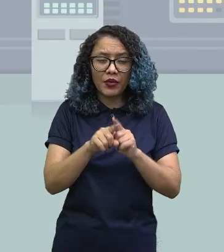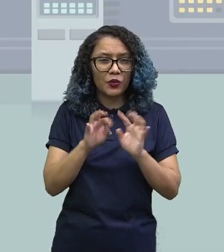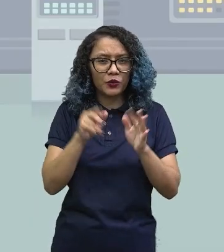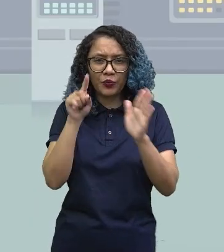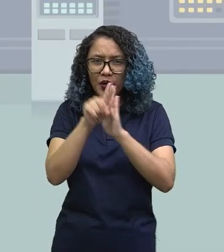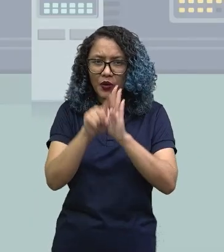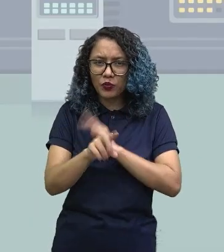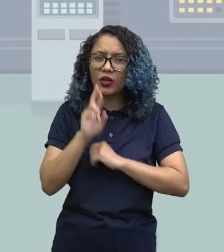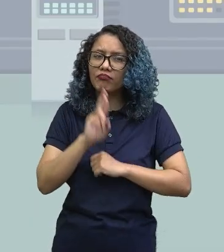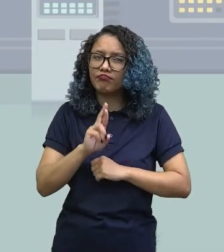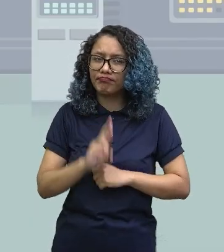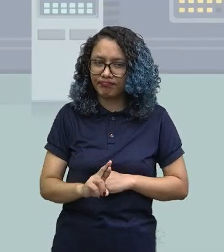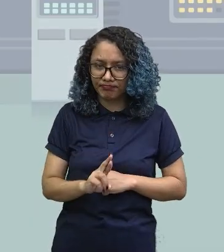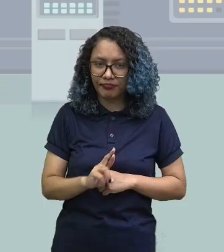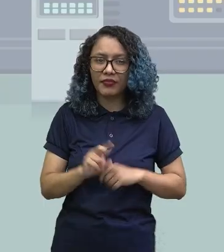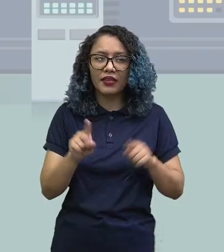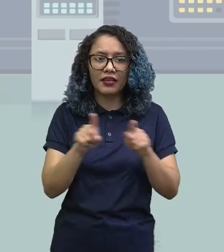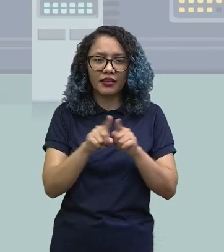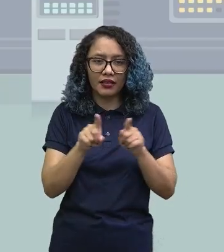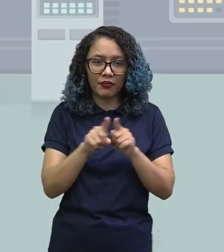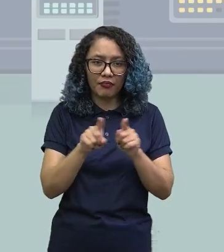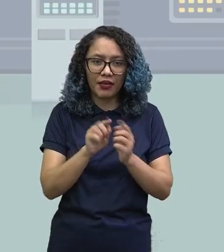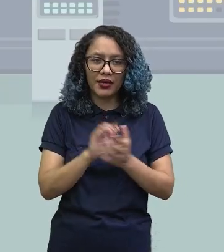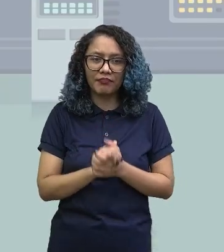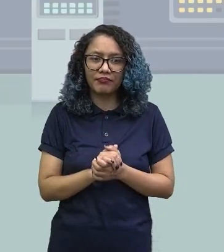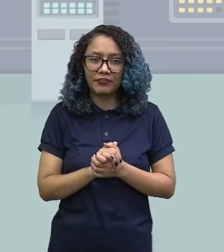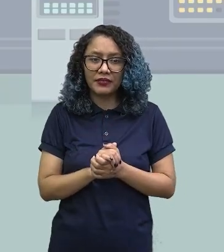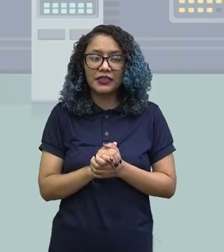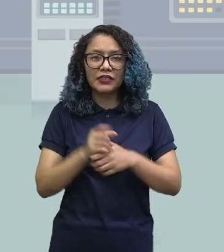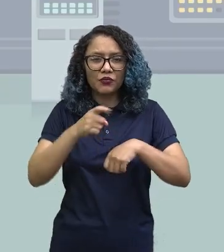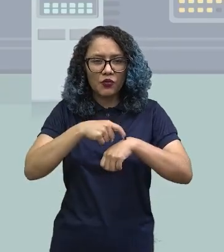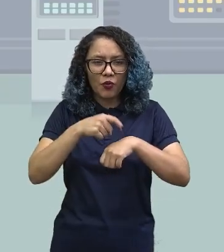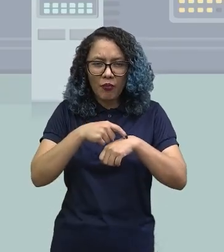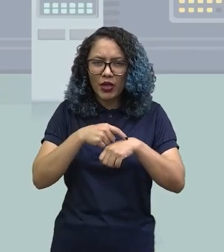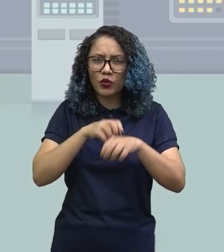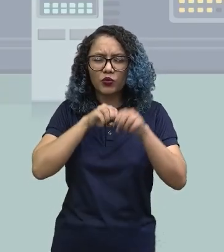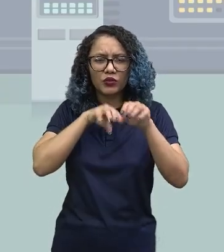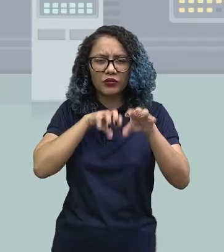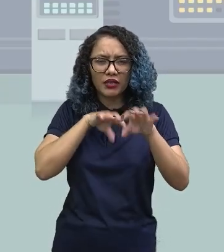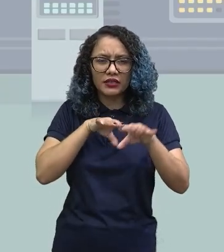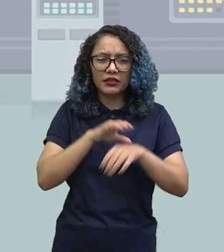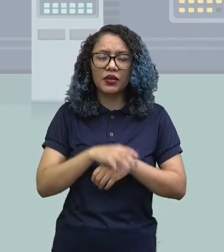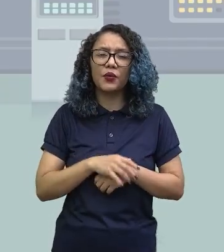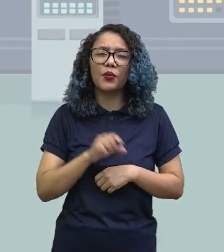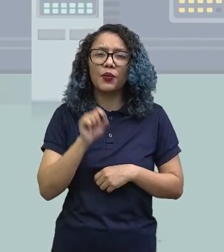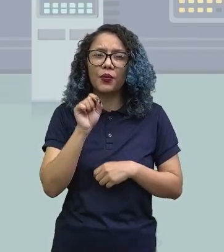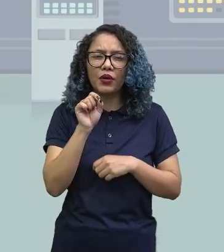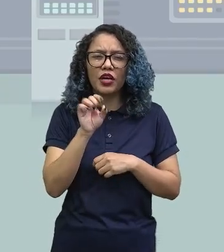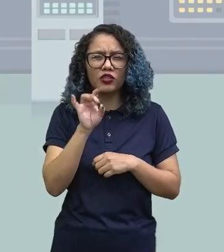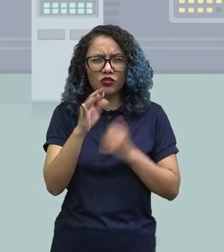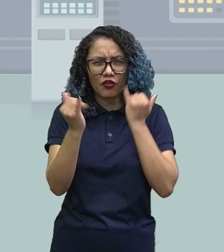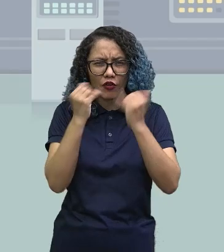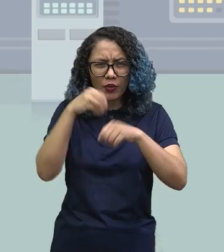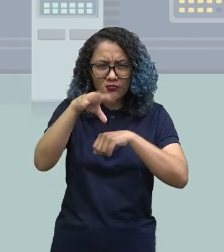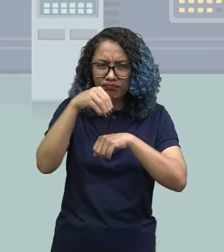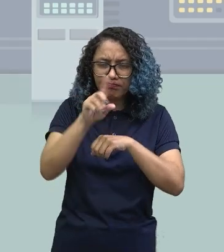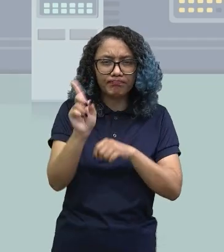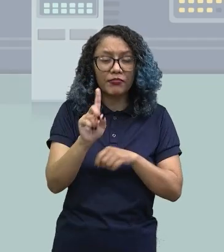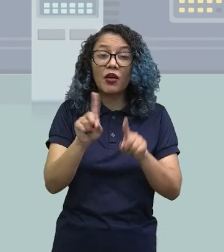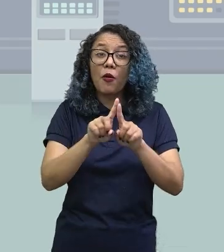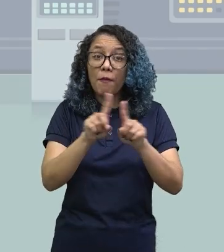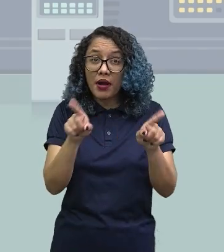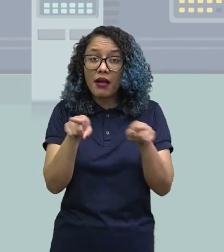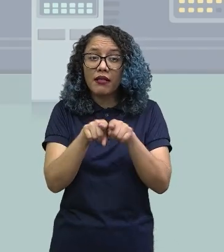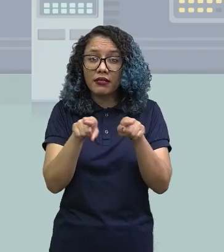todas as perguntas e tornar esta jornada educacional não apenas informativa, mas